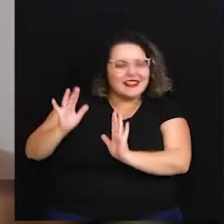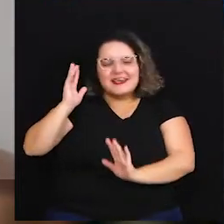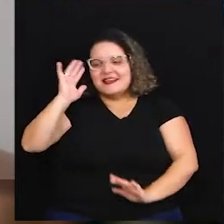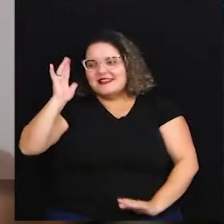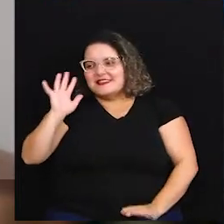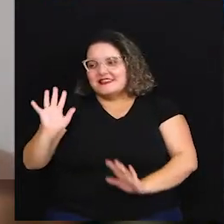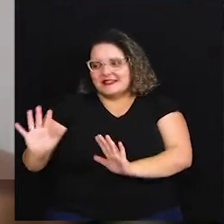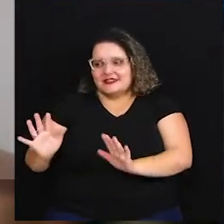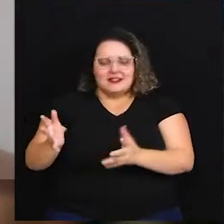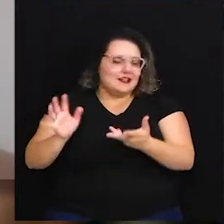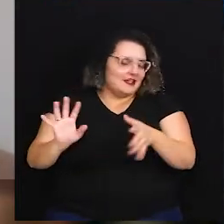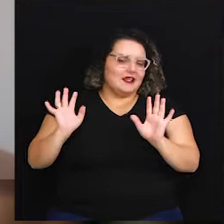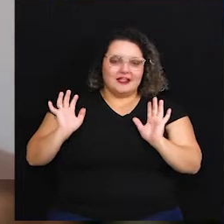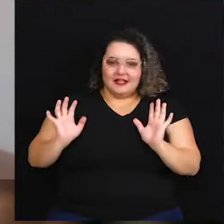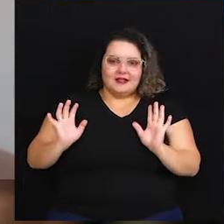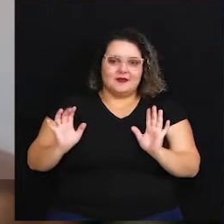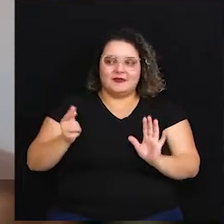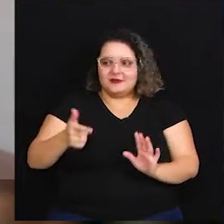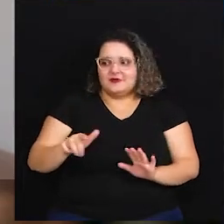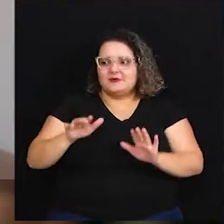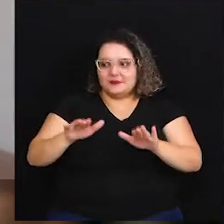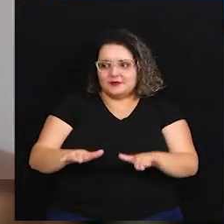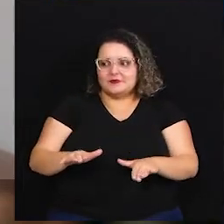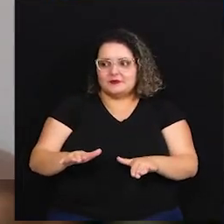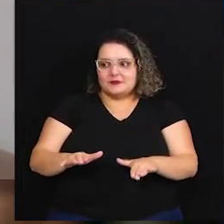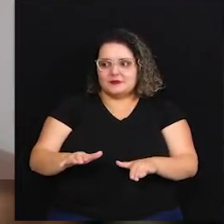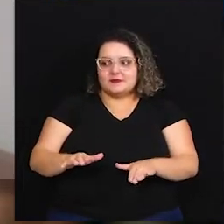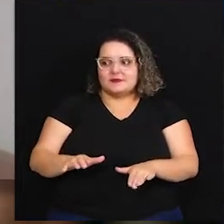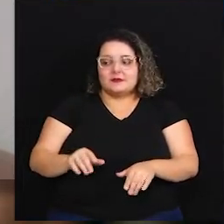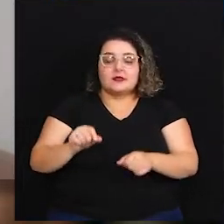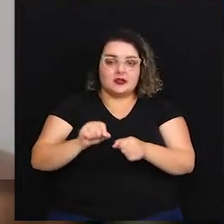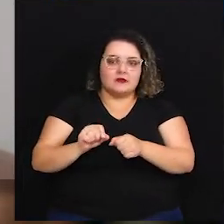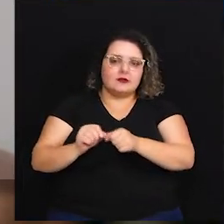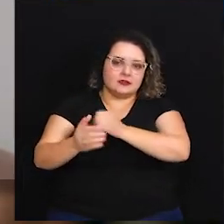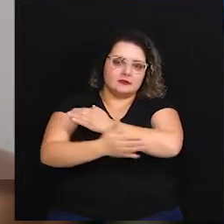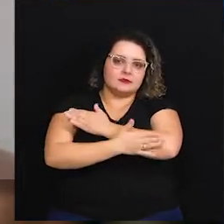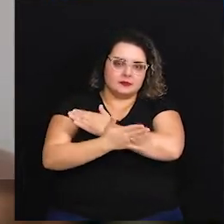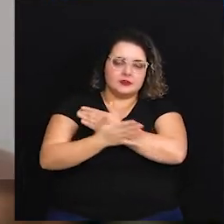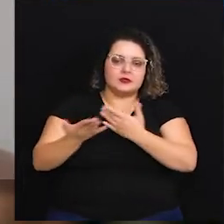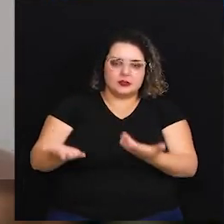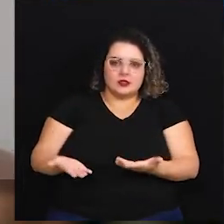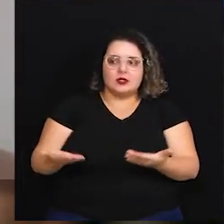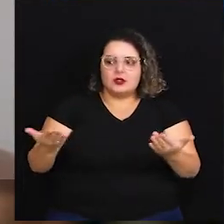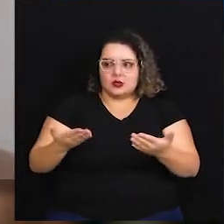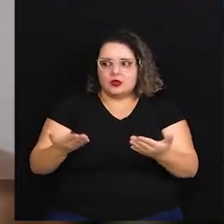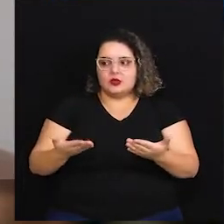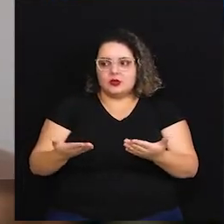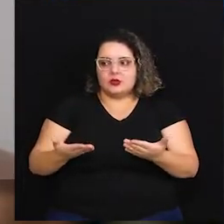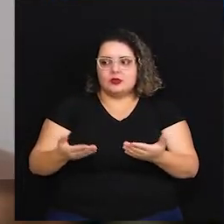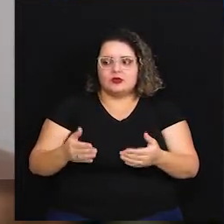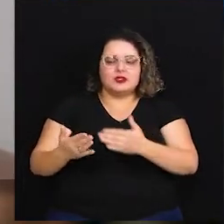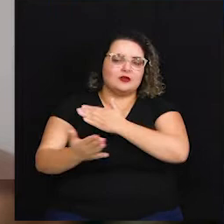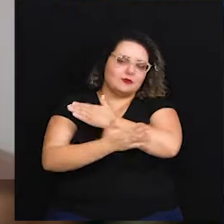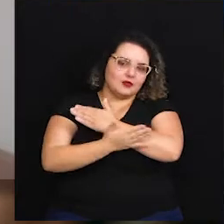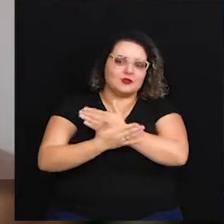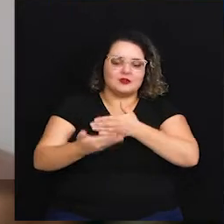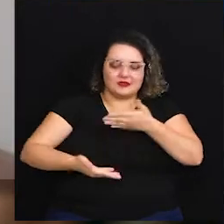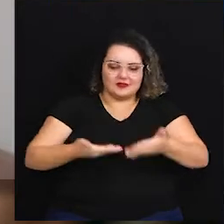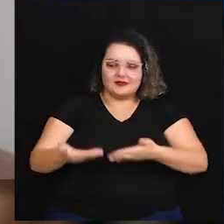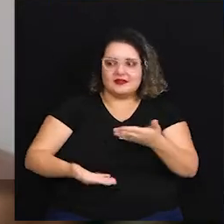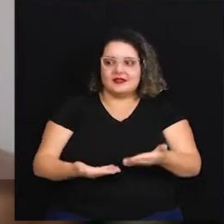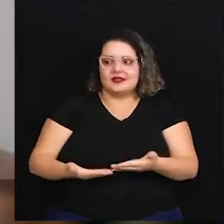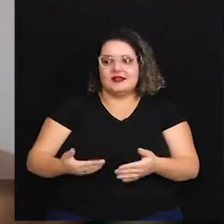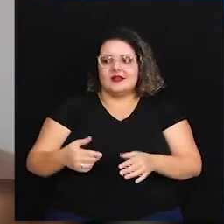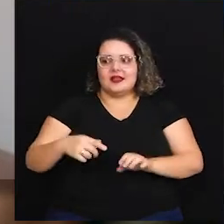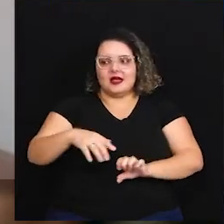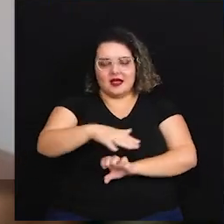O sonho dele, ele não quis permanecer, né? Ele fez mais para me ajudar e hoje ele presta serviço só. Mas hoje a empresa